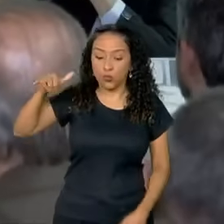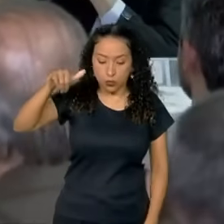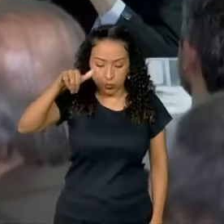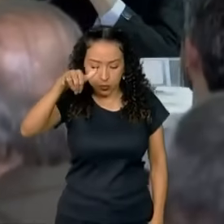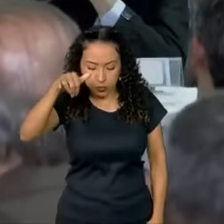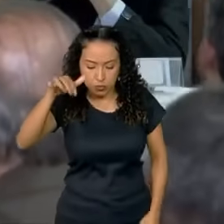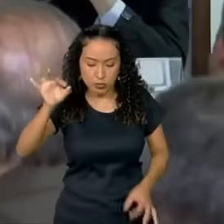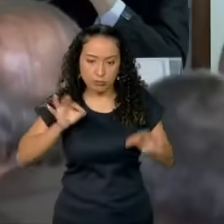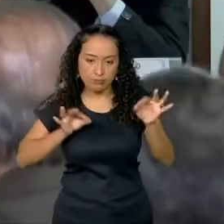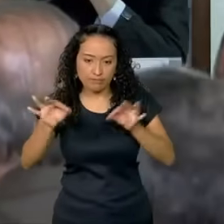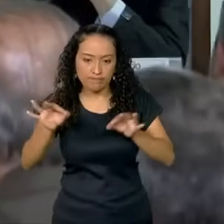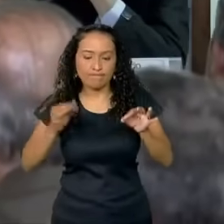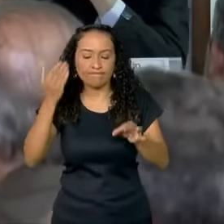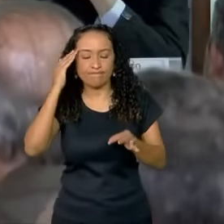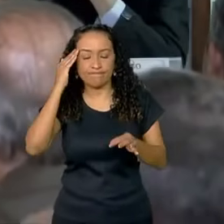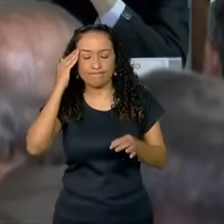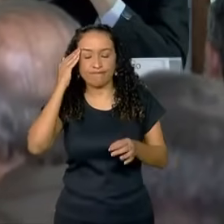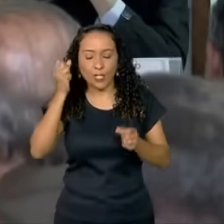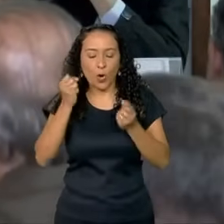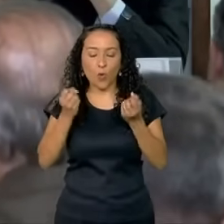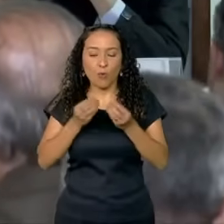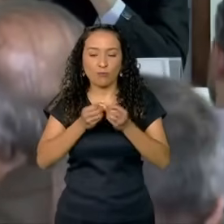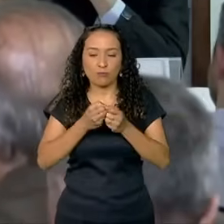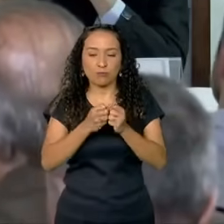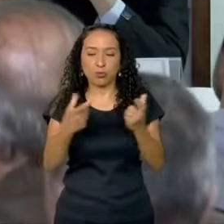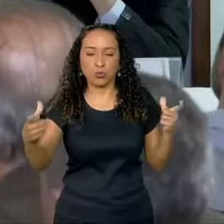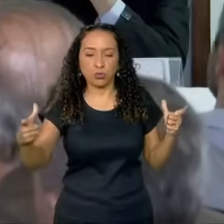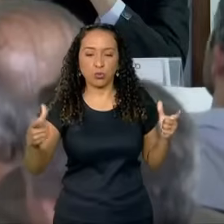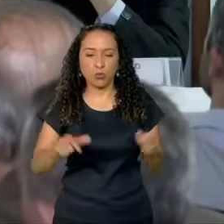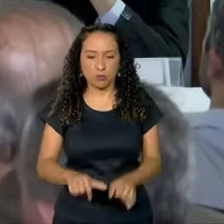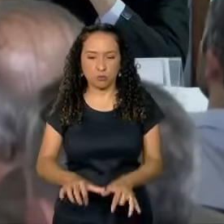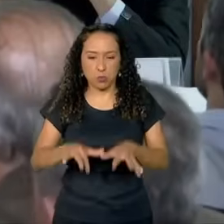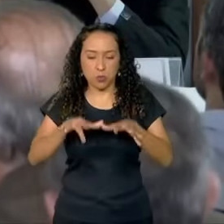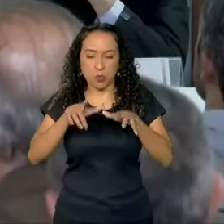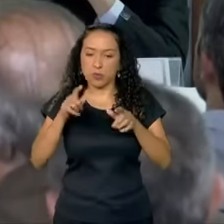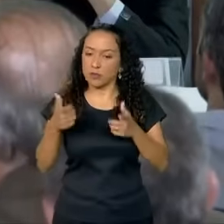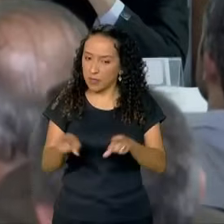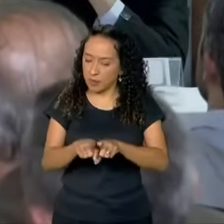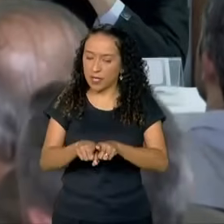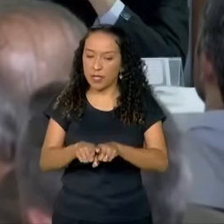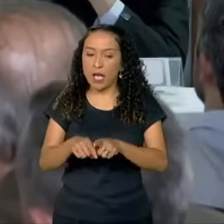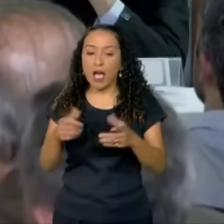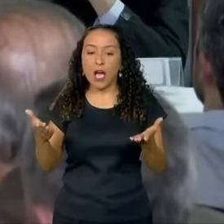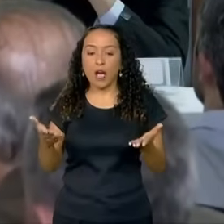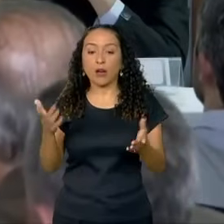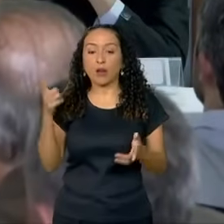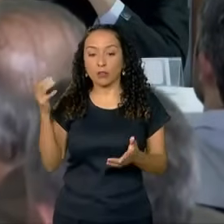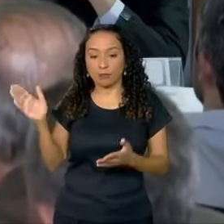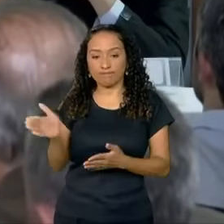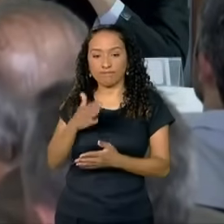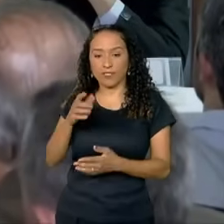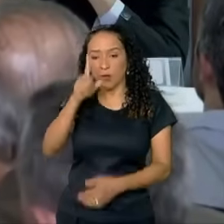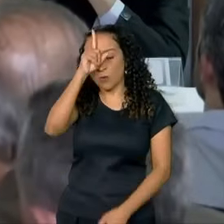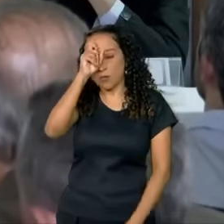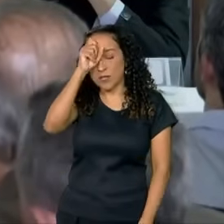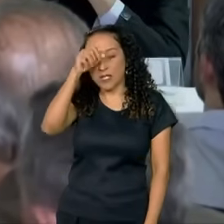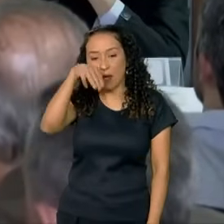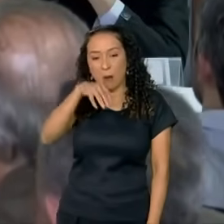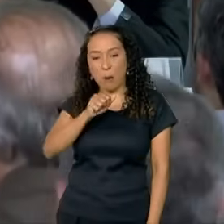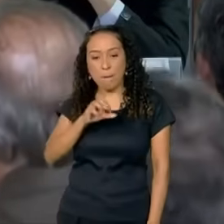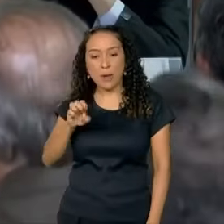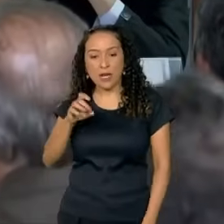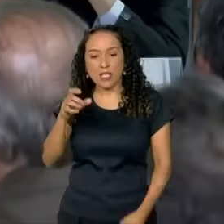bem compreendido por todos a extensão dos alagamentos. Vamos passando aqui, Porto Alegre, o Hospital Mãe de Deus, que aqui